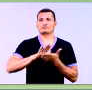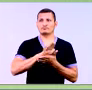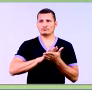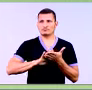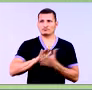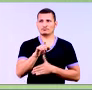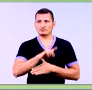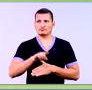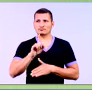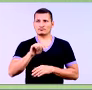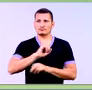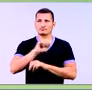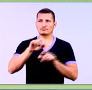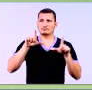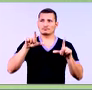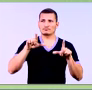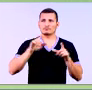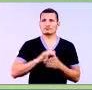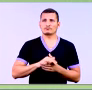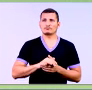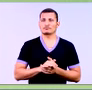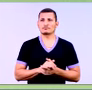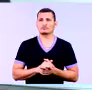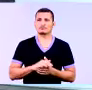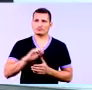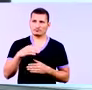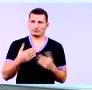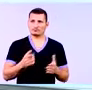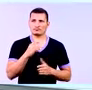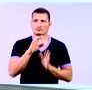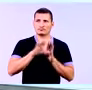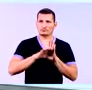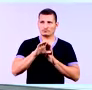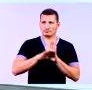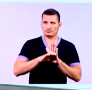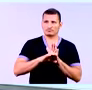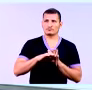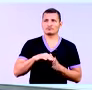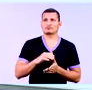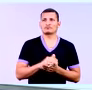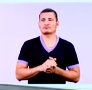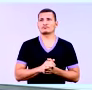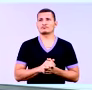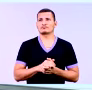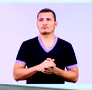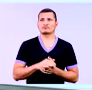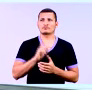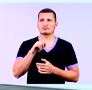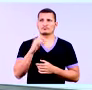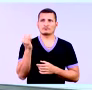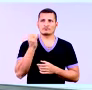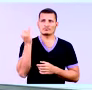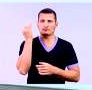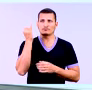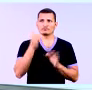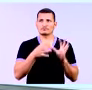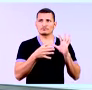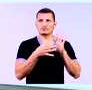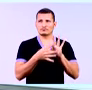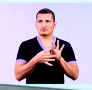é executada. Então esse conceito de atomicidade das transações, ele é muito importante no contexto,